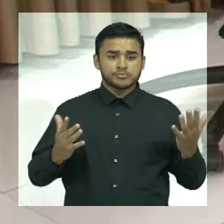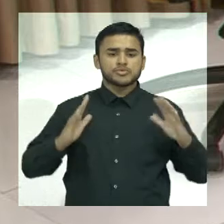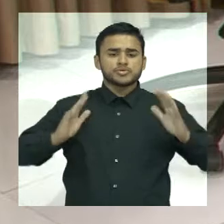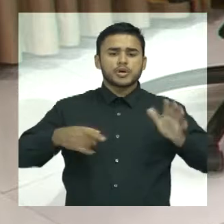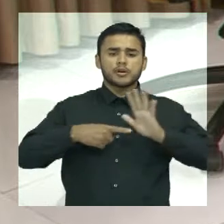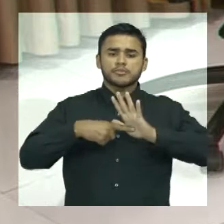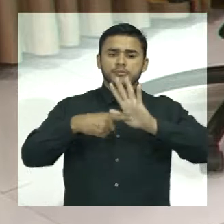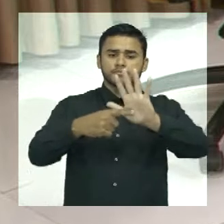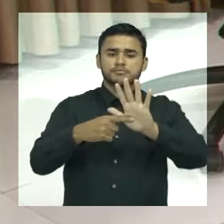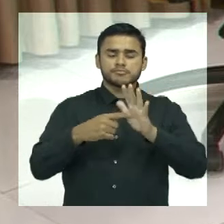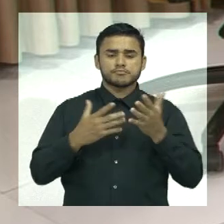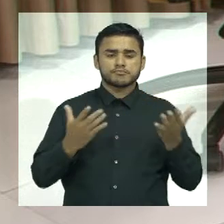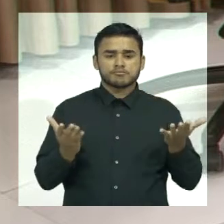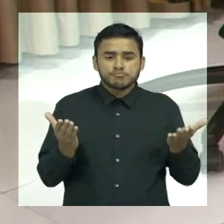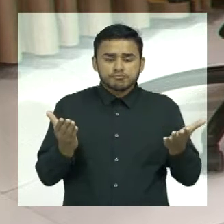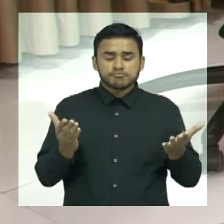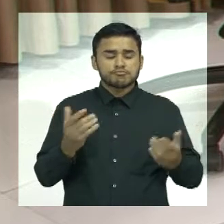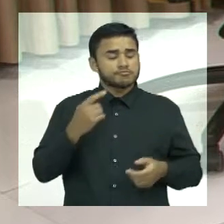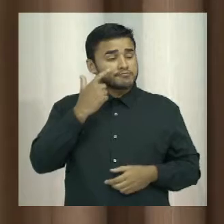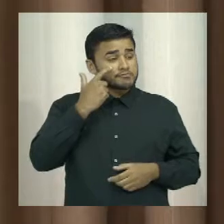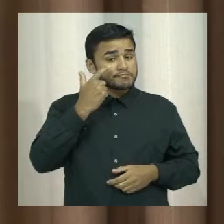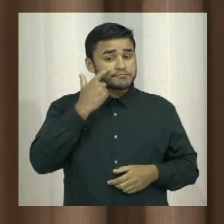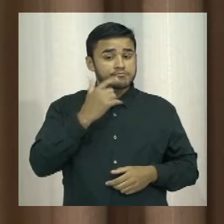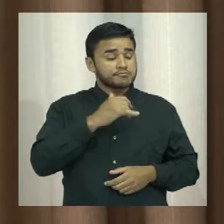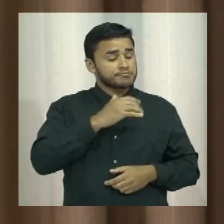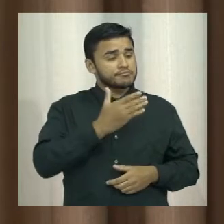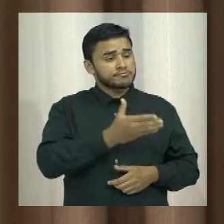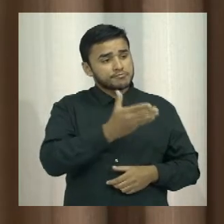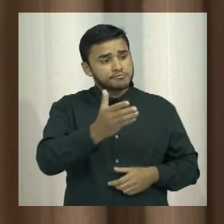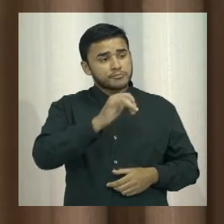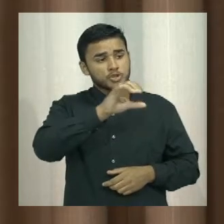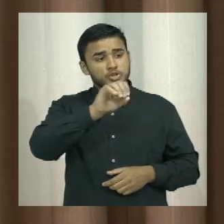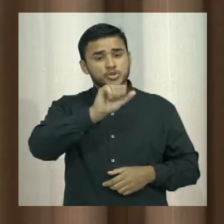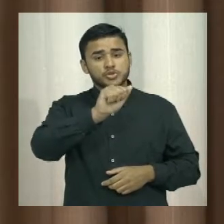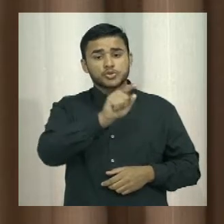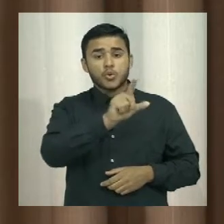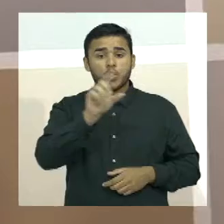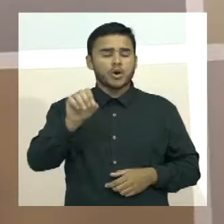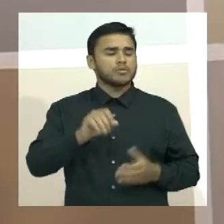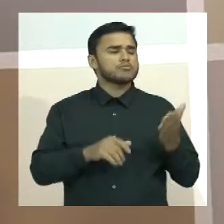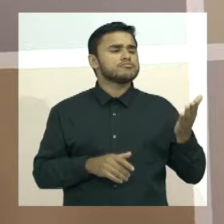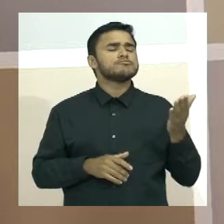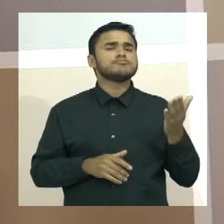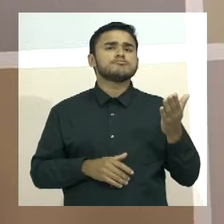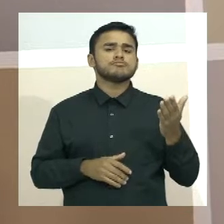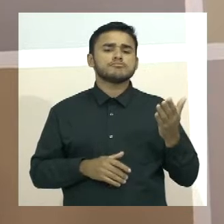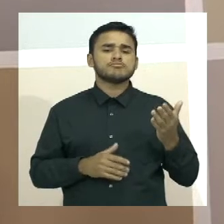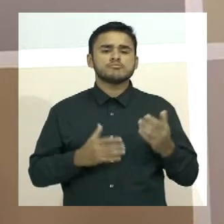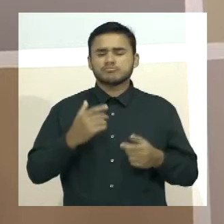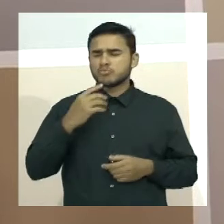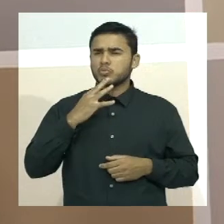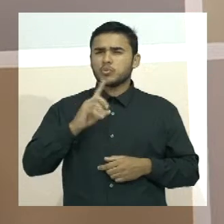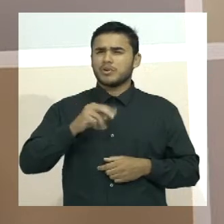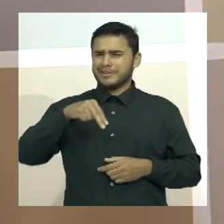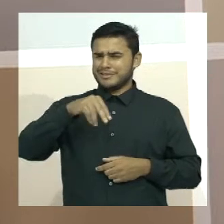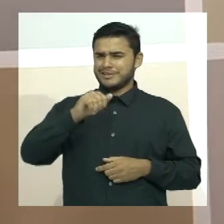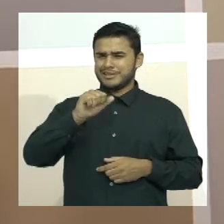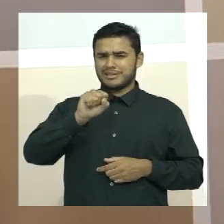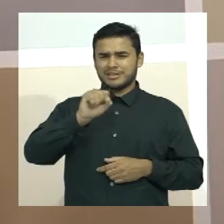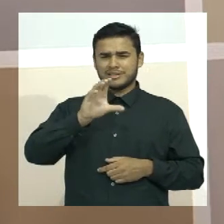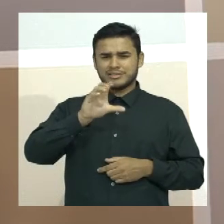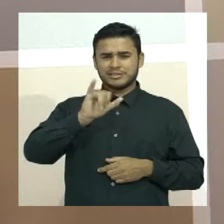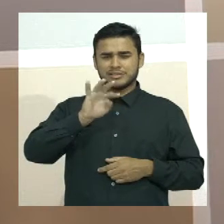apresentado a matéria, eu gostaria que a gente conversasse, doutor João, por favor, até para que algumas pessoas que não conhecem a expressão nascituro, o que